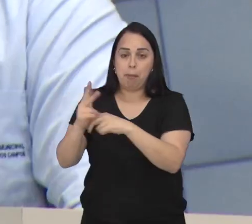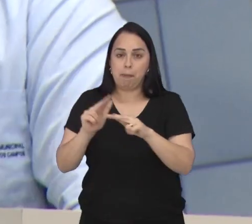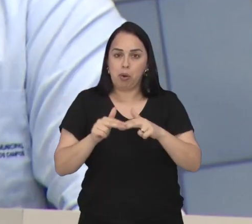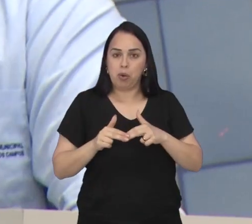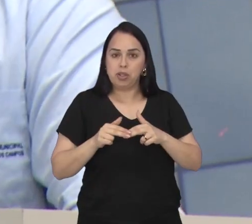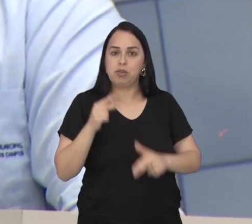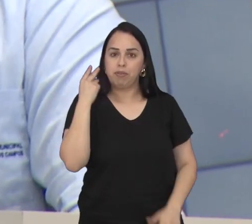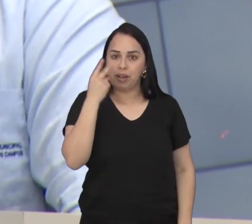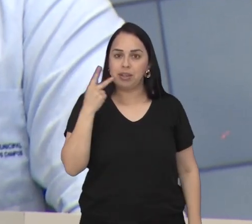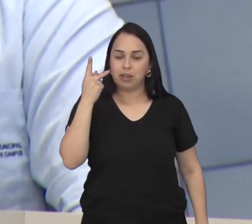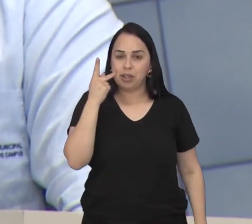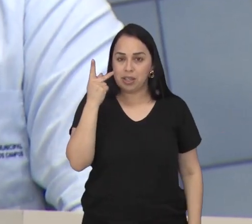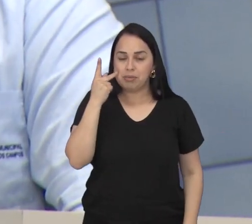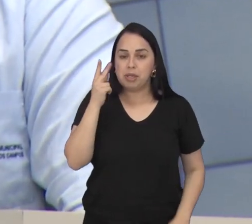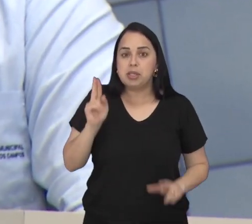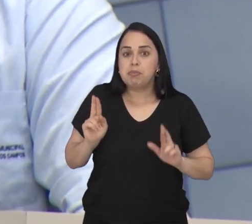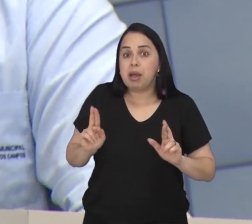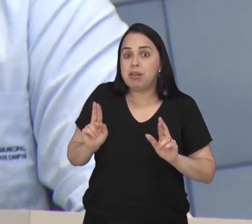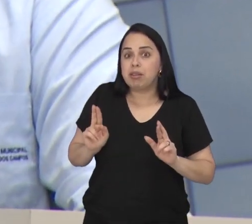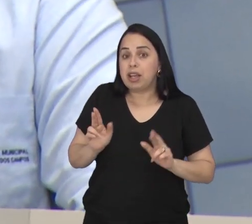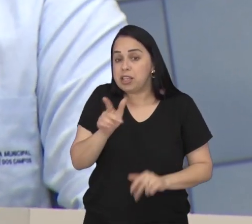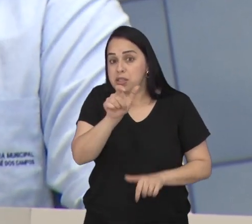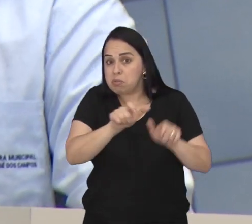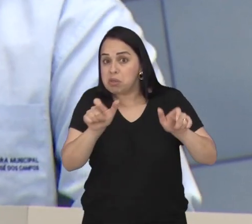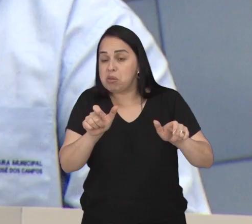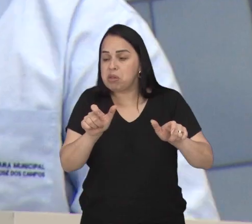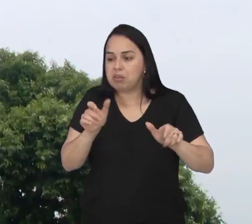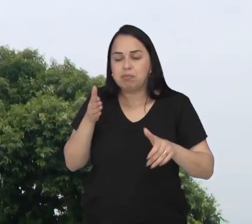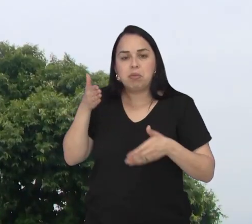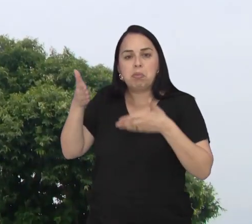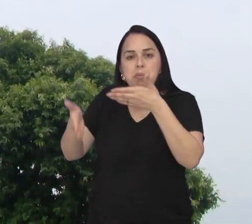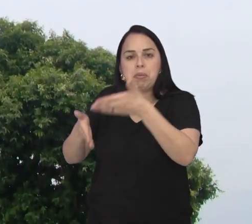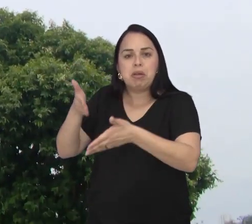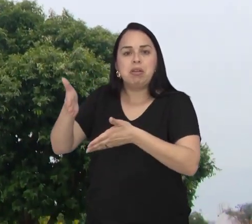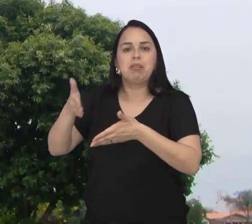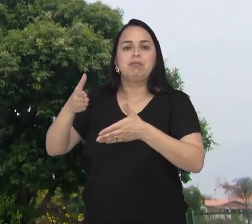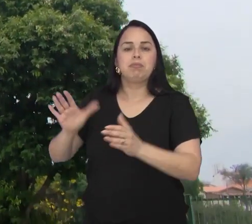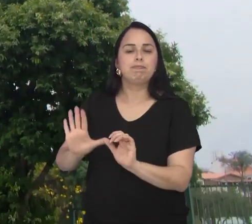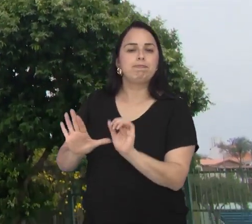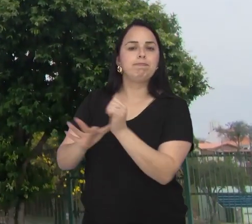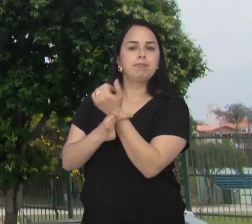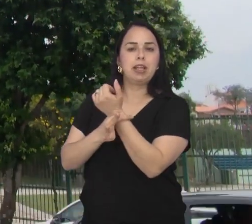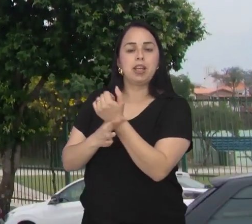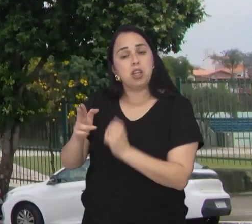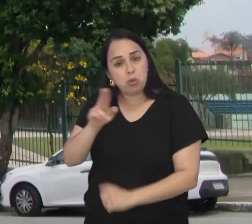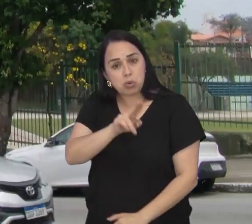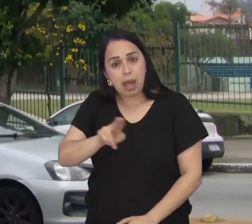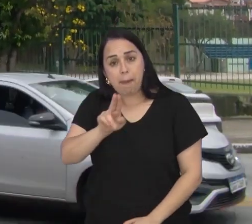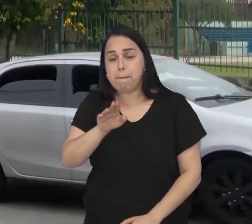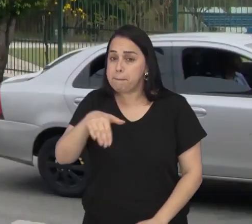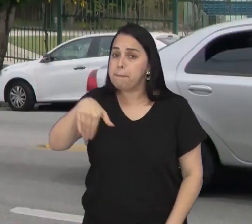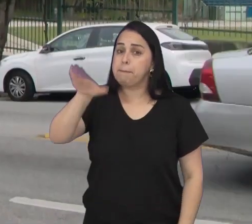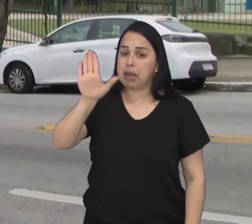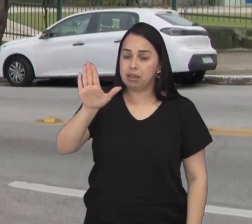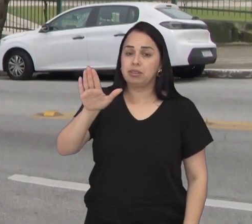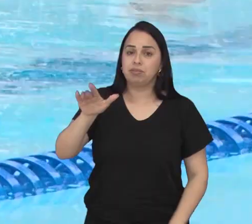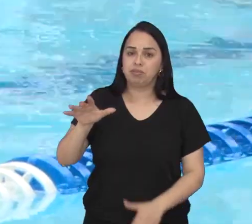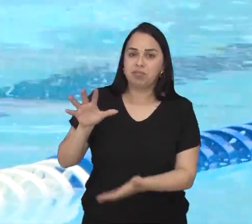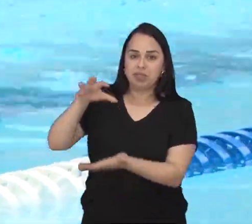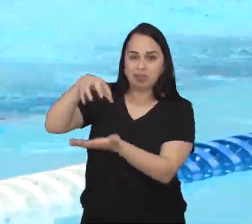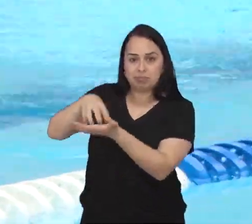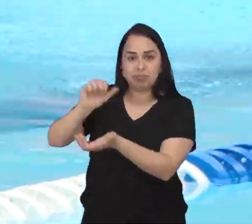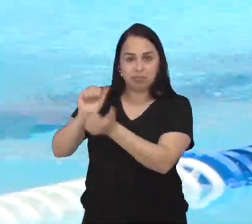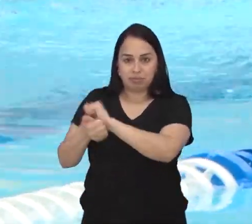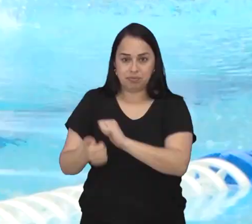isso, o vereador Pascucci espera que ainda mais pessoas se sintam confortáveis em utilizar os espaços de lazer